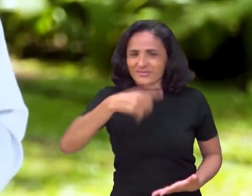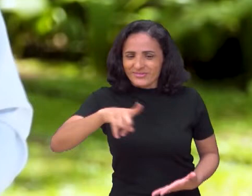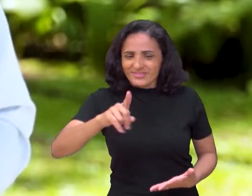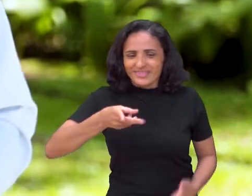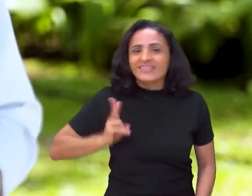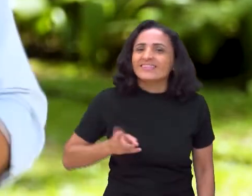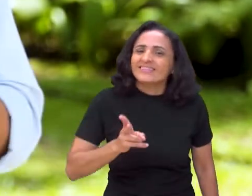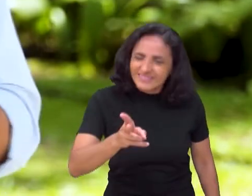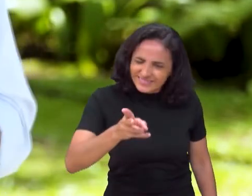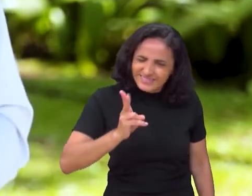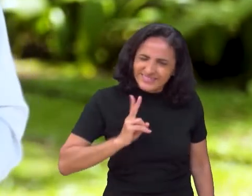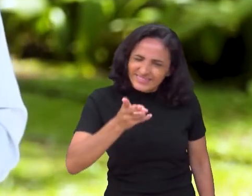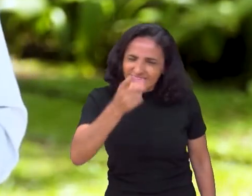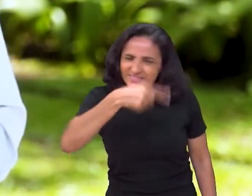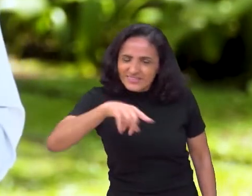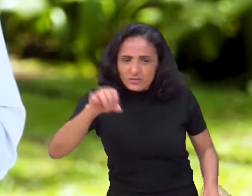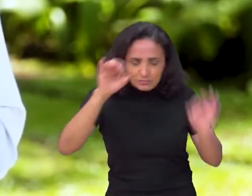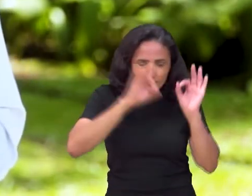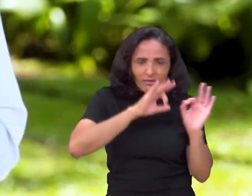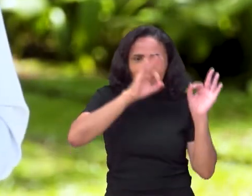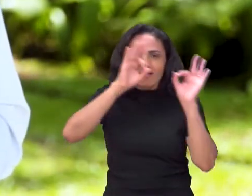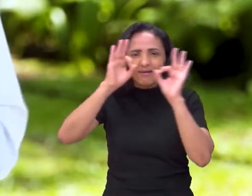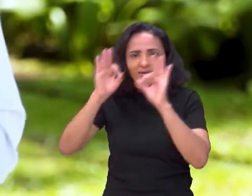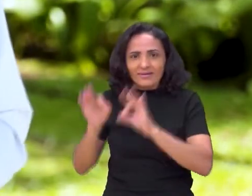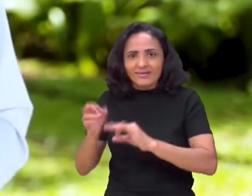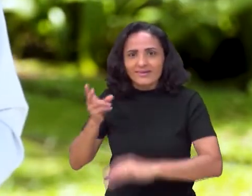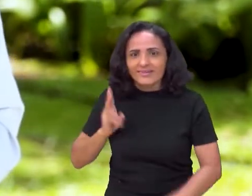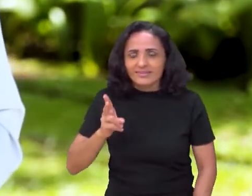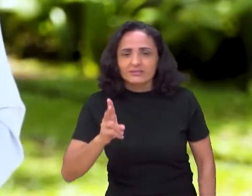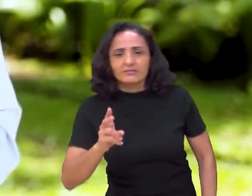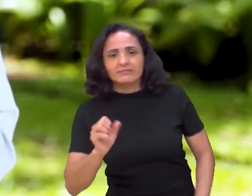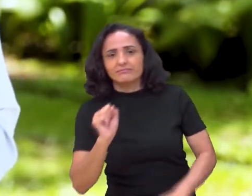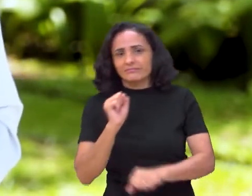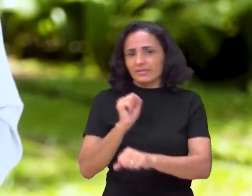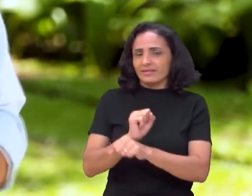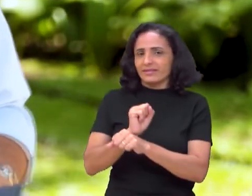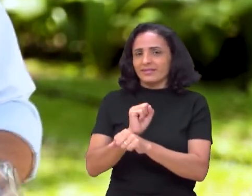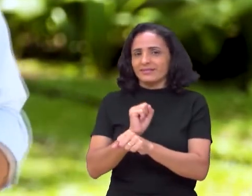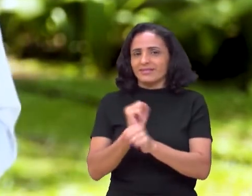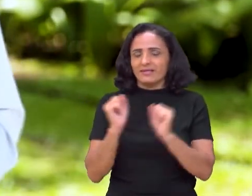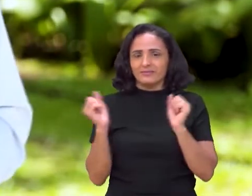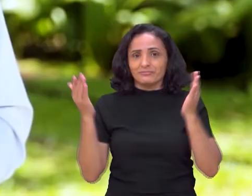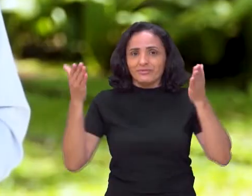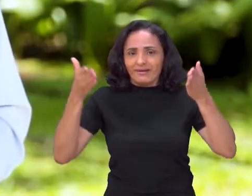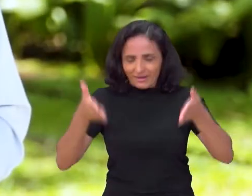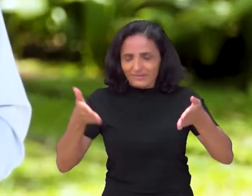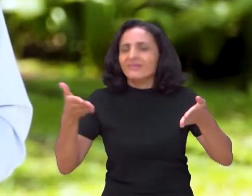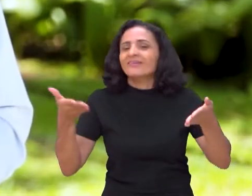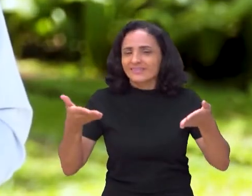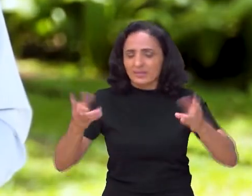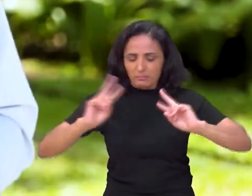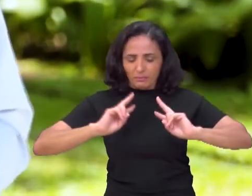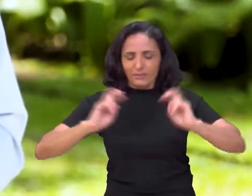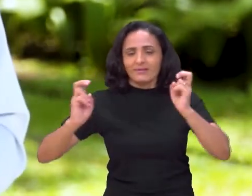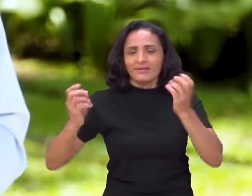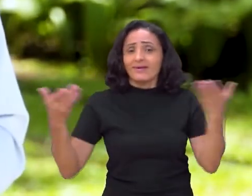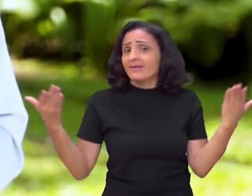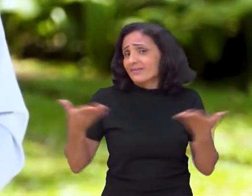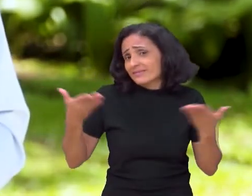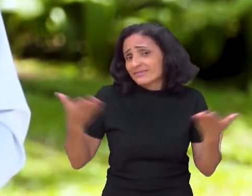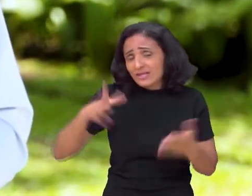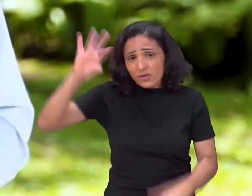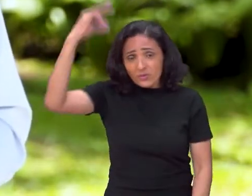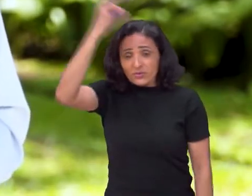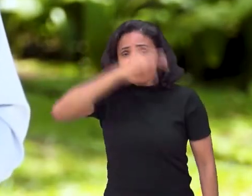aí. Foi o Espírito Santo quem fez com que você desse uma paradinha para nos ouvir neste momento. E é ele quem